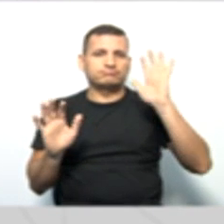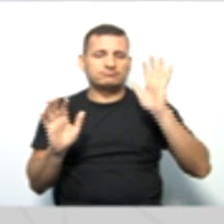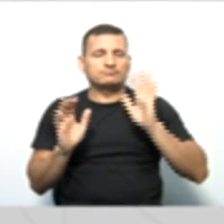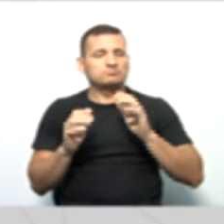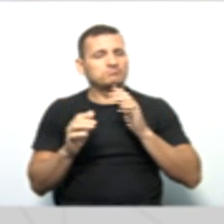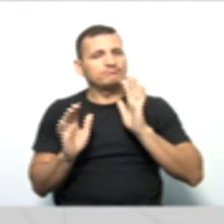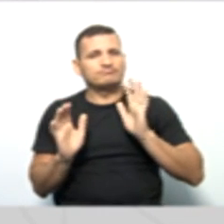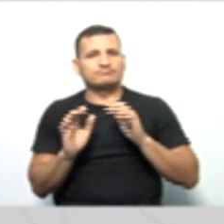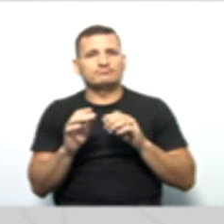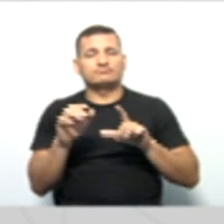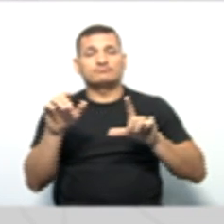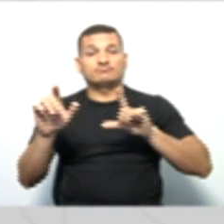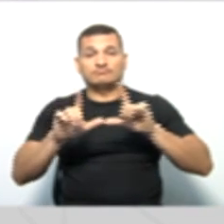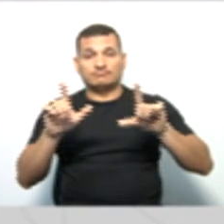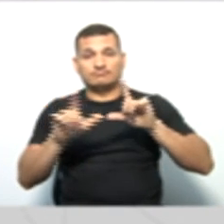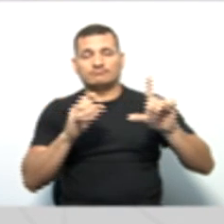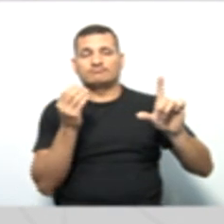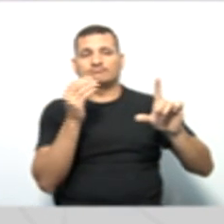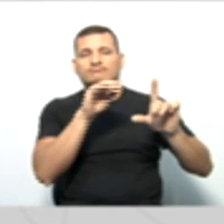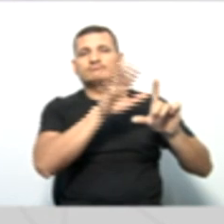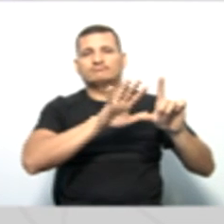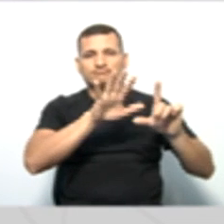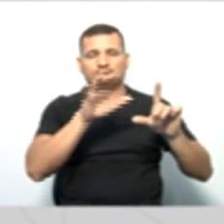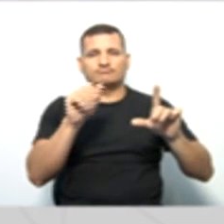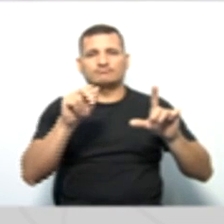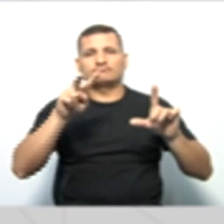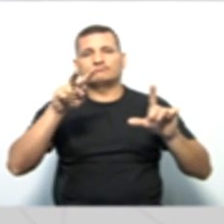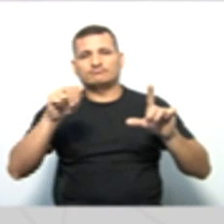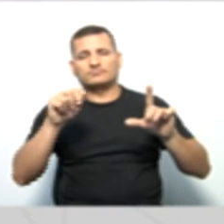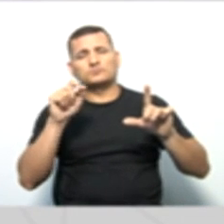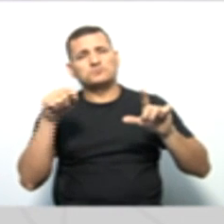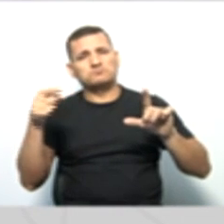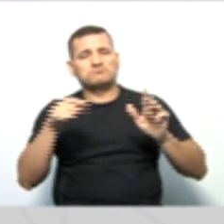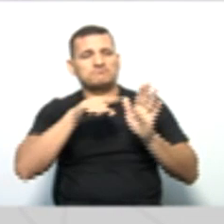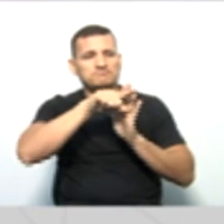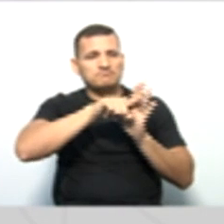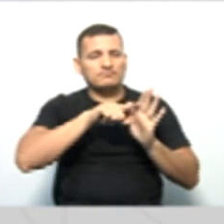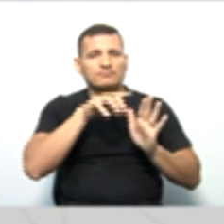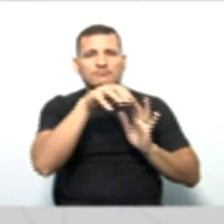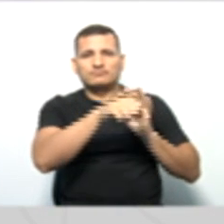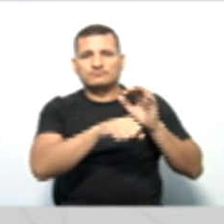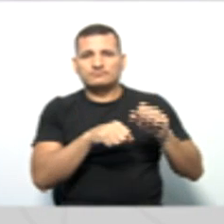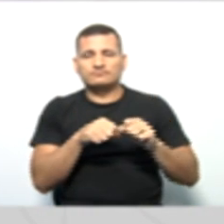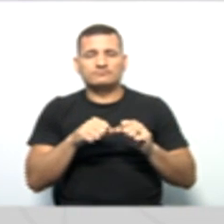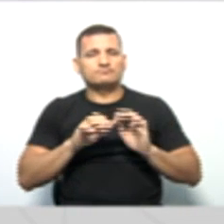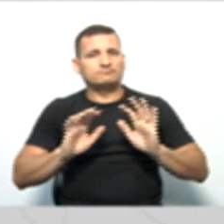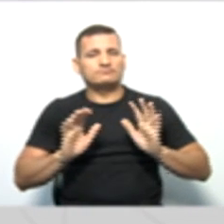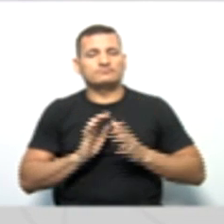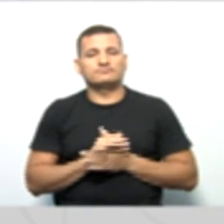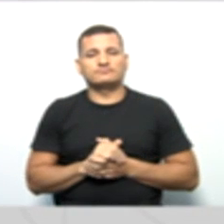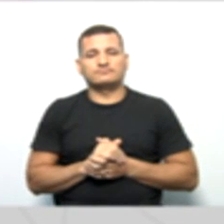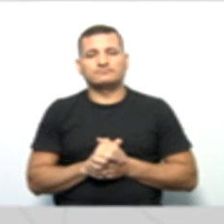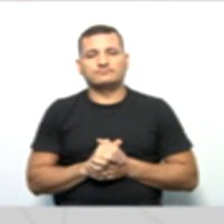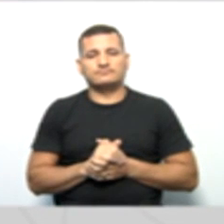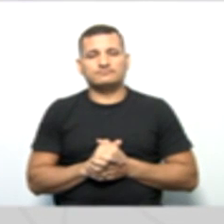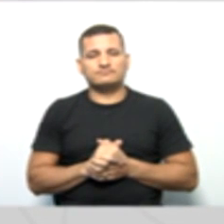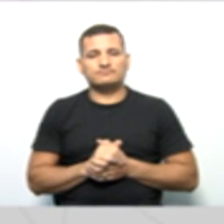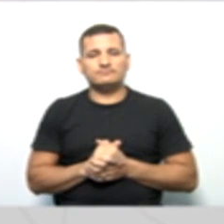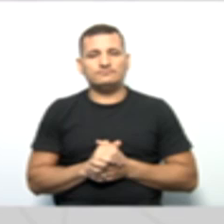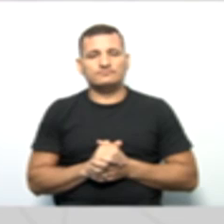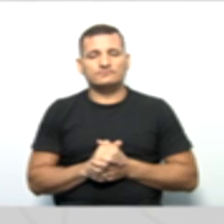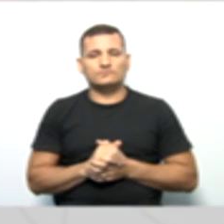mas enfim, os slides estão no ar, vocês podem estar consultando após a aula ou depois quando vocês forem fazer revisão,